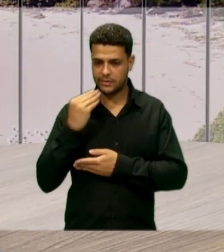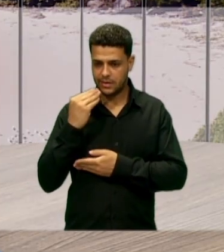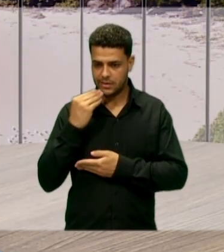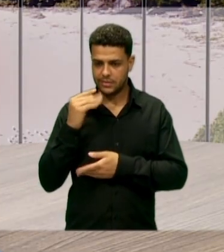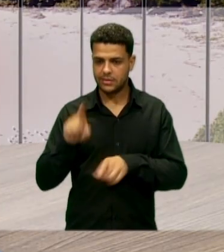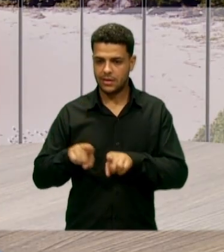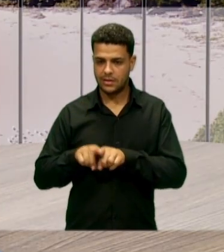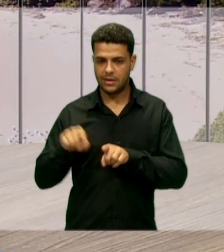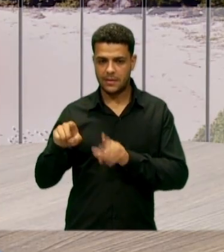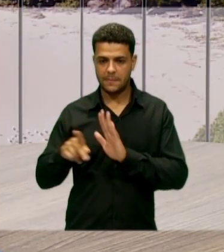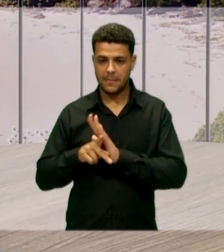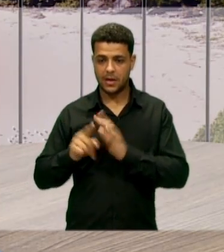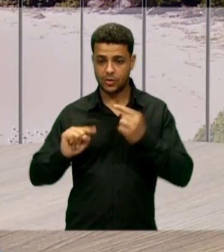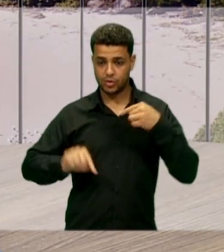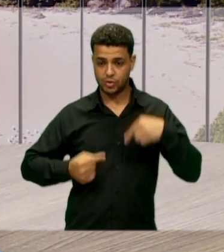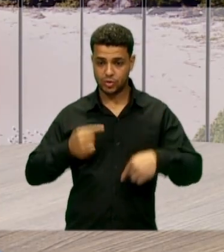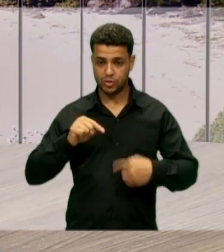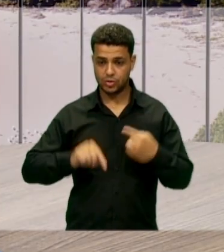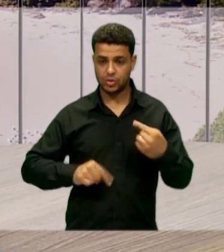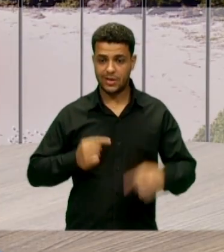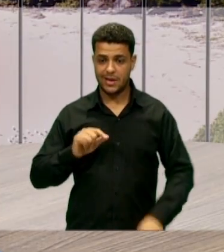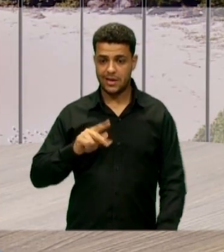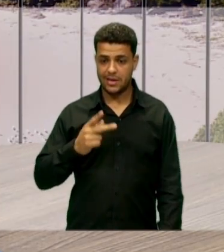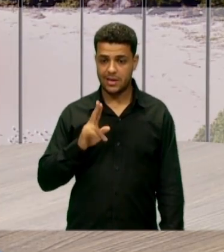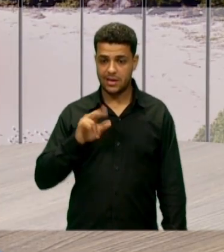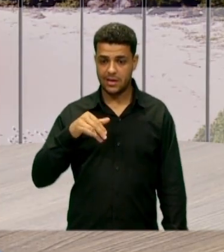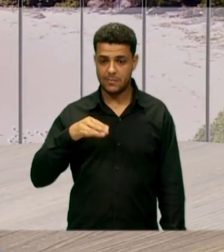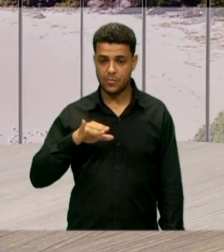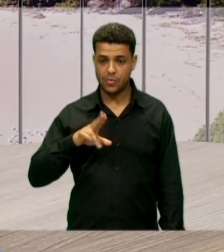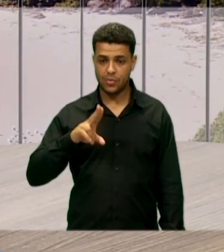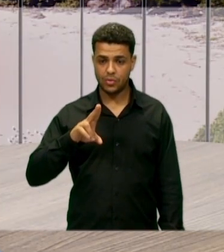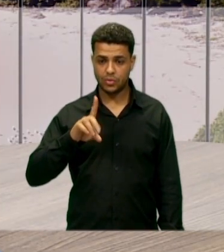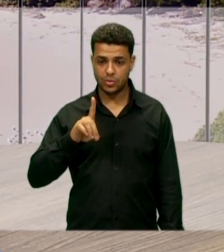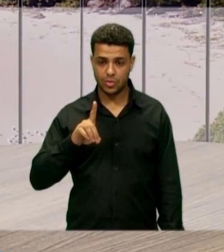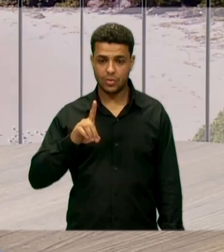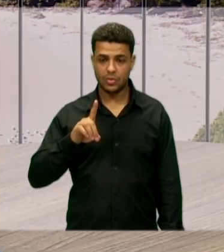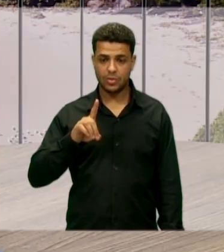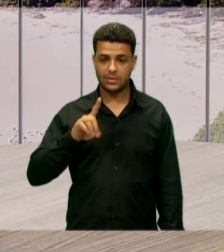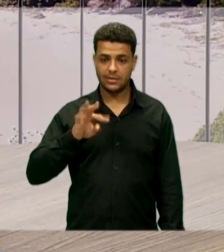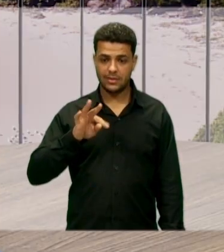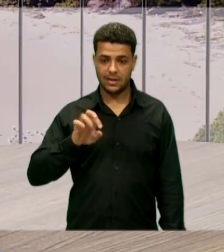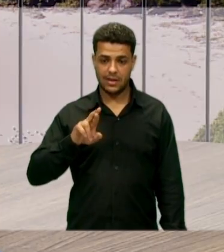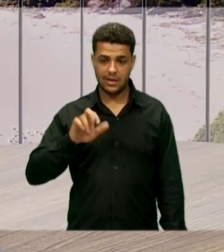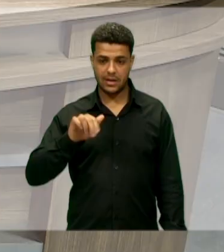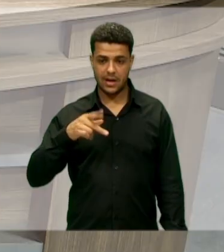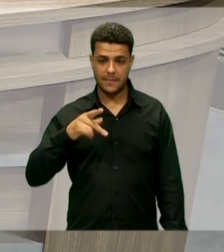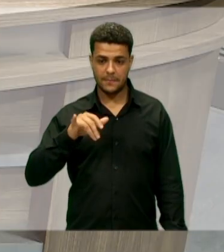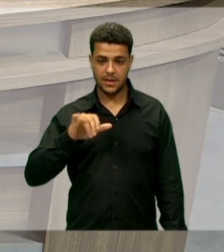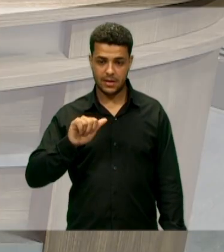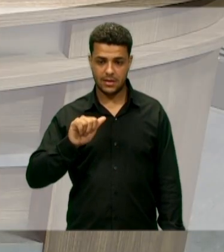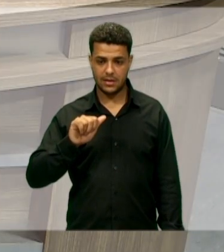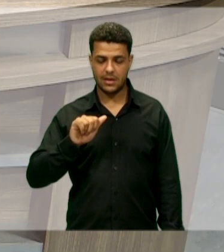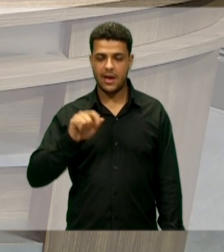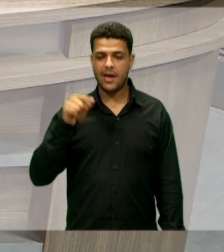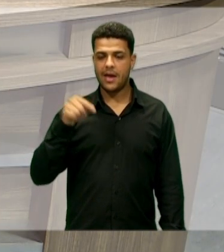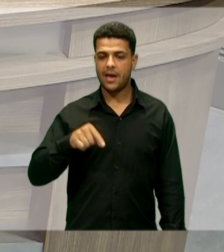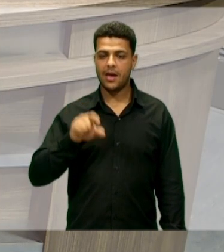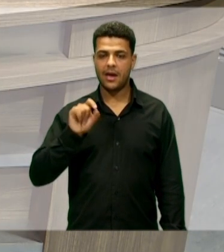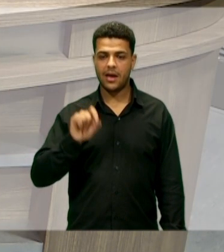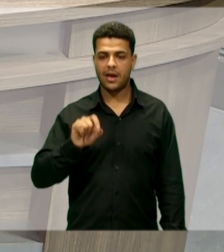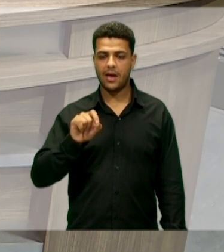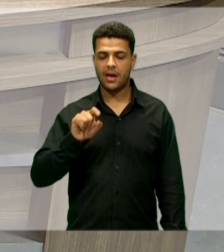faz para imunoterapia, que isso é uma outra coisa interessante que eu acho que vale a pena depois eu comentar com vocês. Imunoterapia.